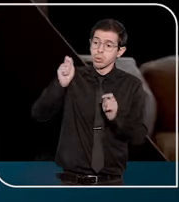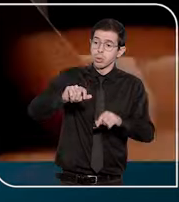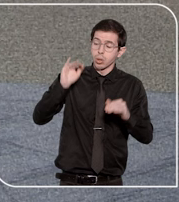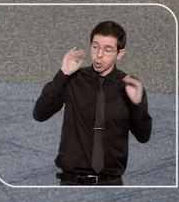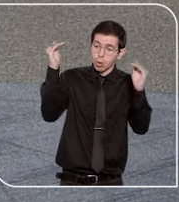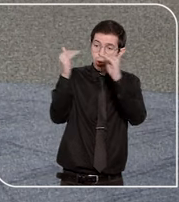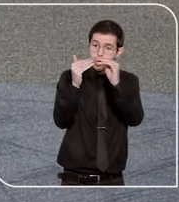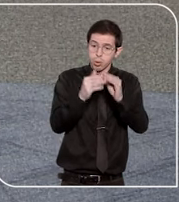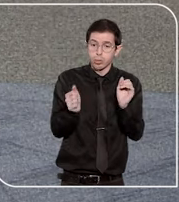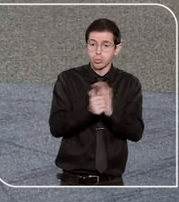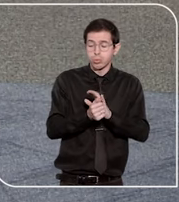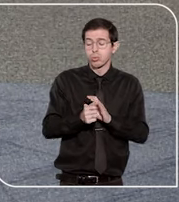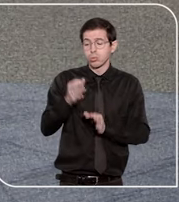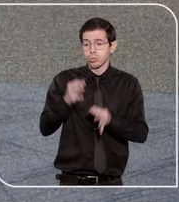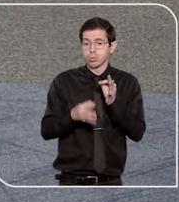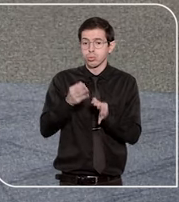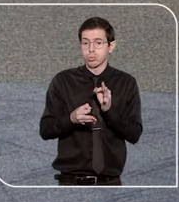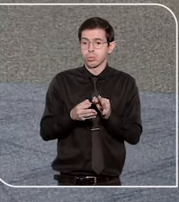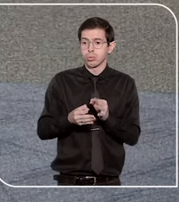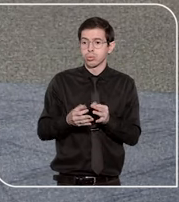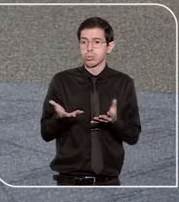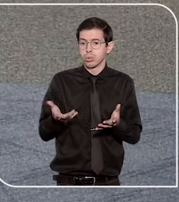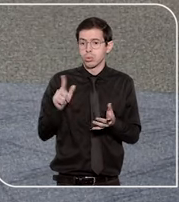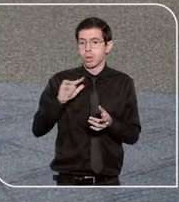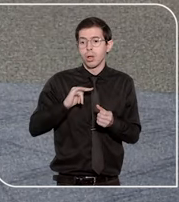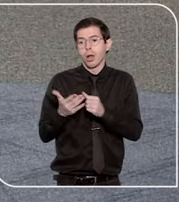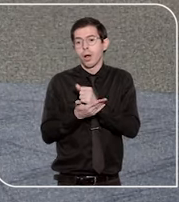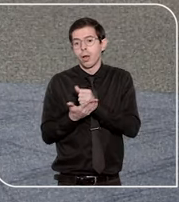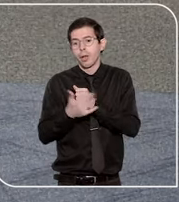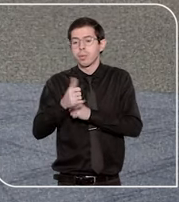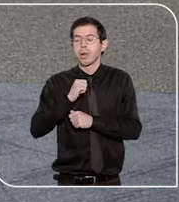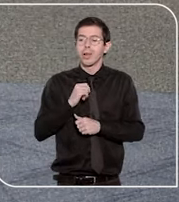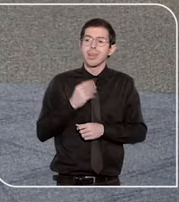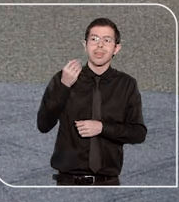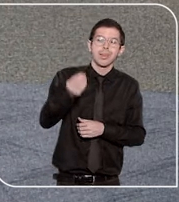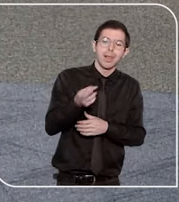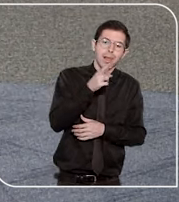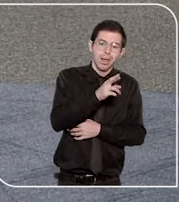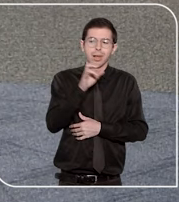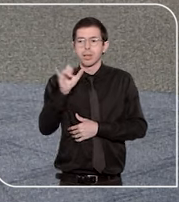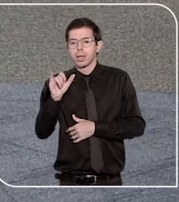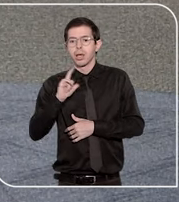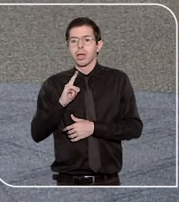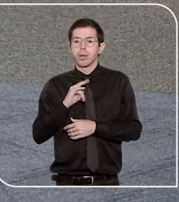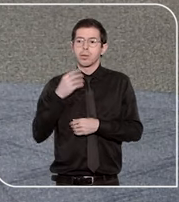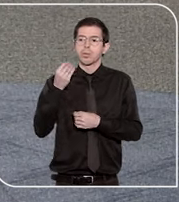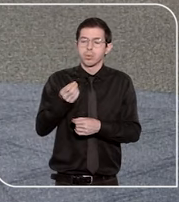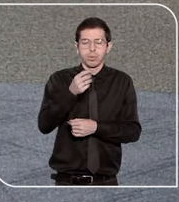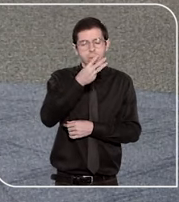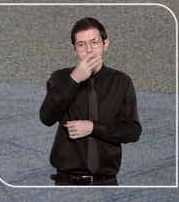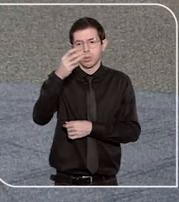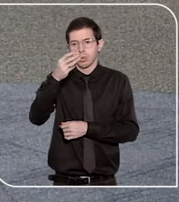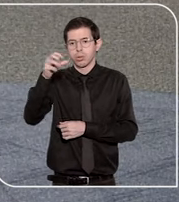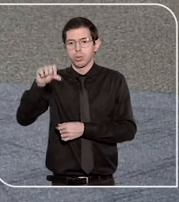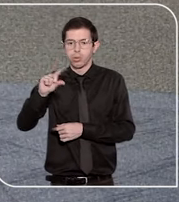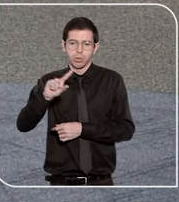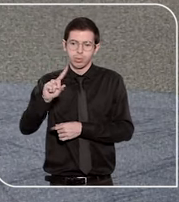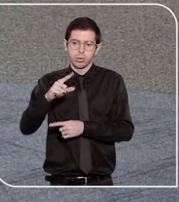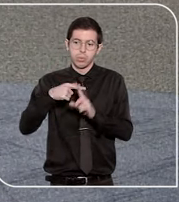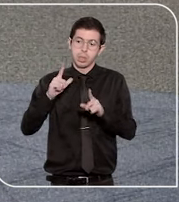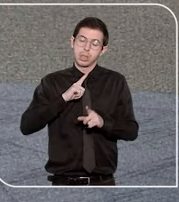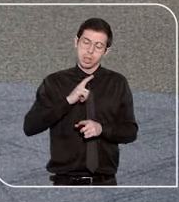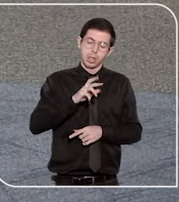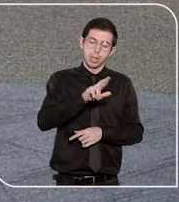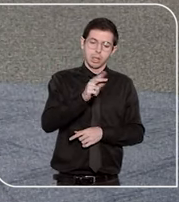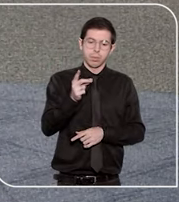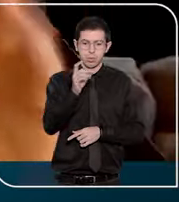com o juiz. Isso não é um vício de fundamentação para gerar um recurso extraordinário que vai ter o provimento pelo 93.9. Mas ali tem repercussão